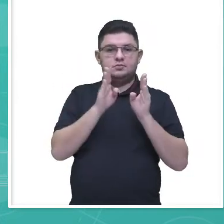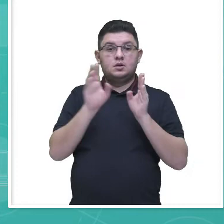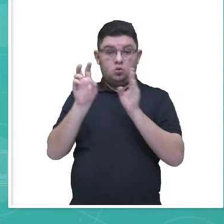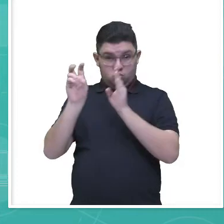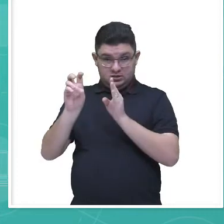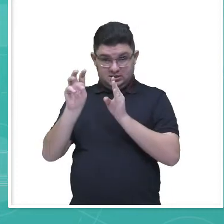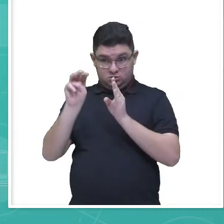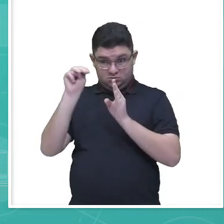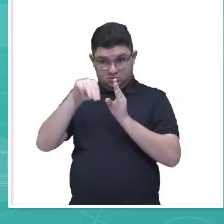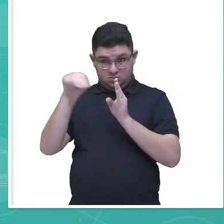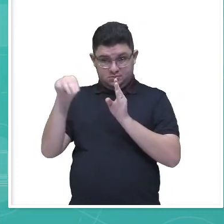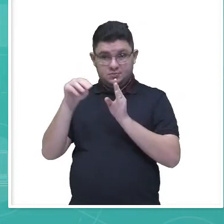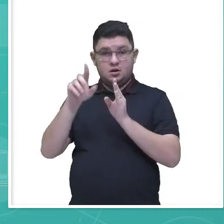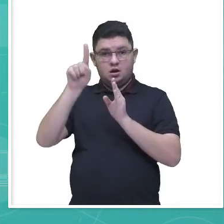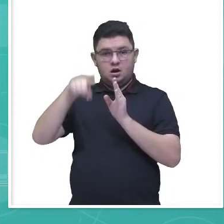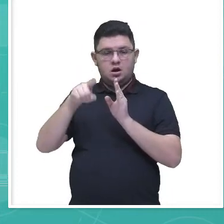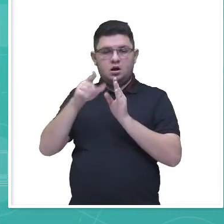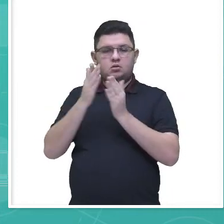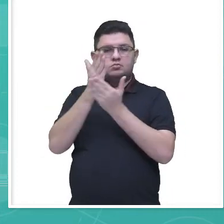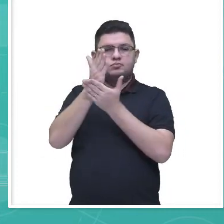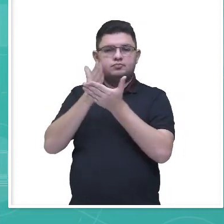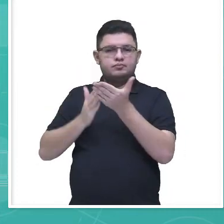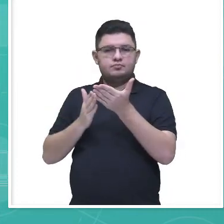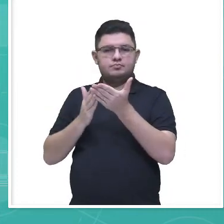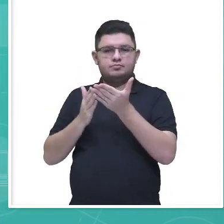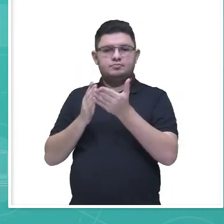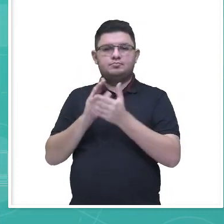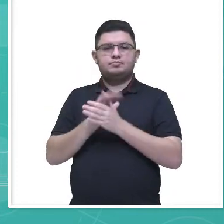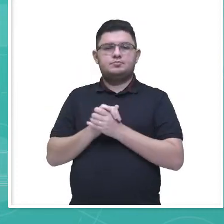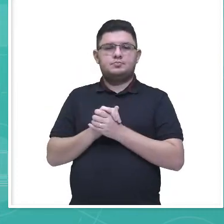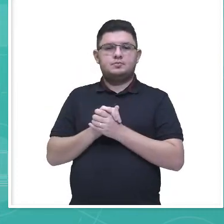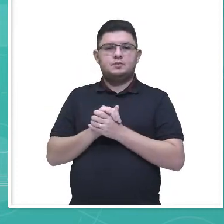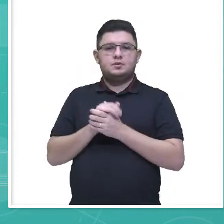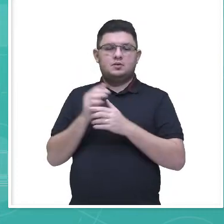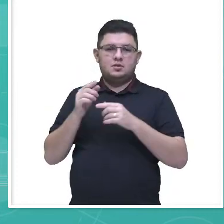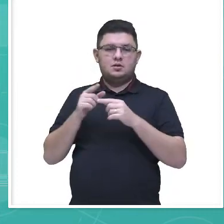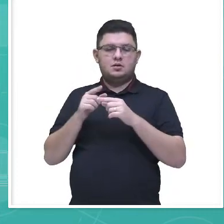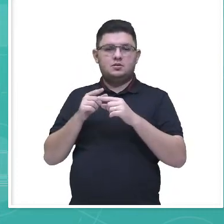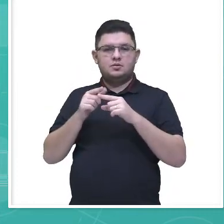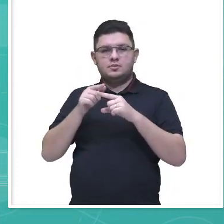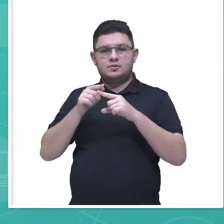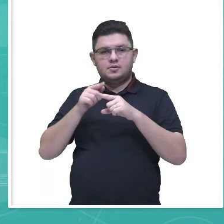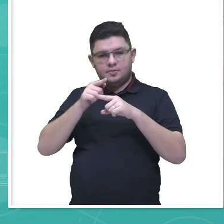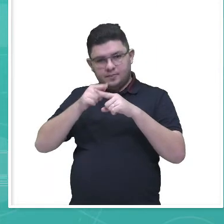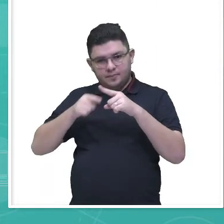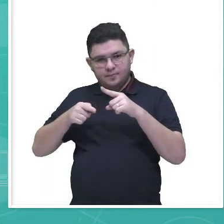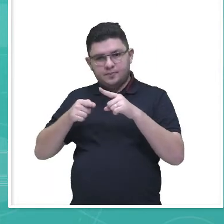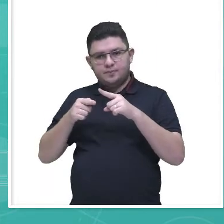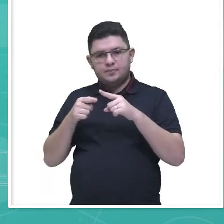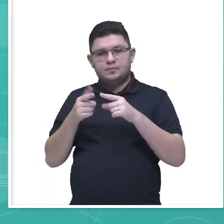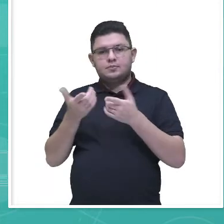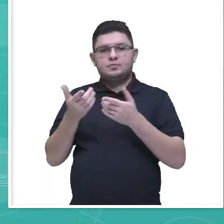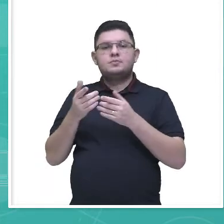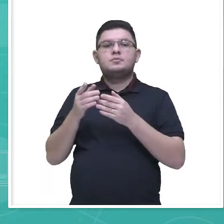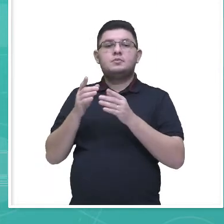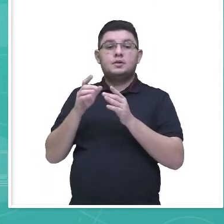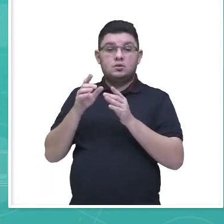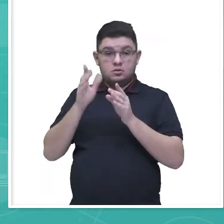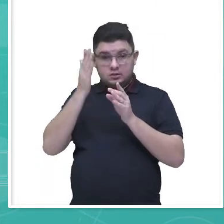Bem aqui, ó. Então é 0,5, né? Então você já sabe que em 1 centímetro você tem